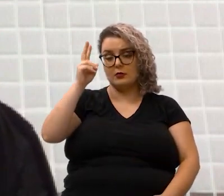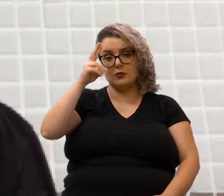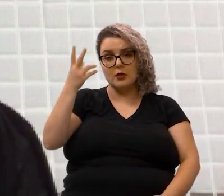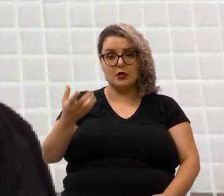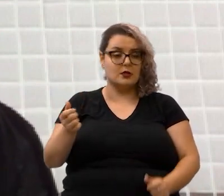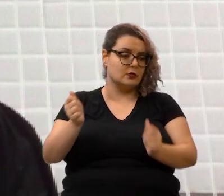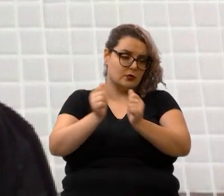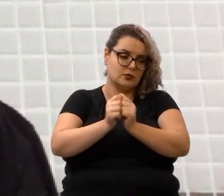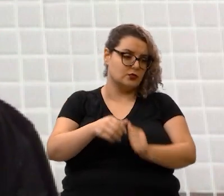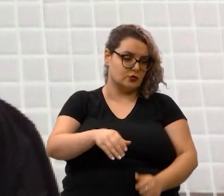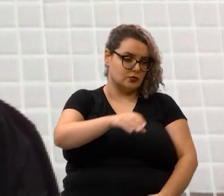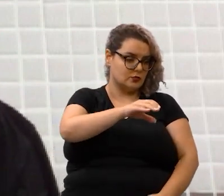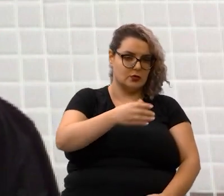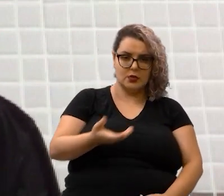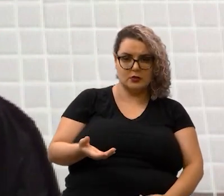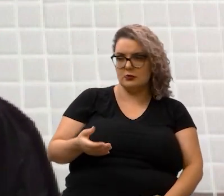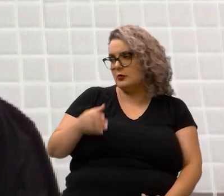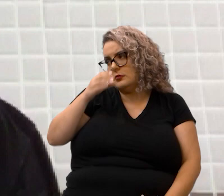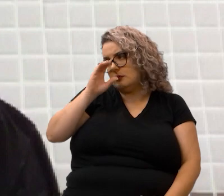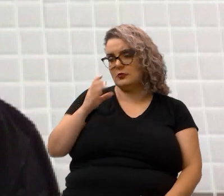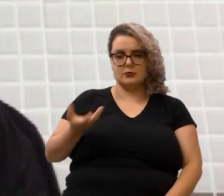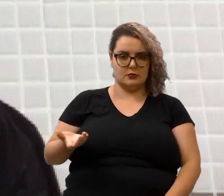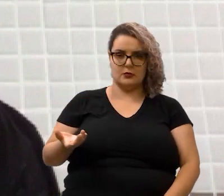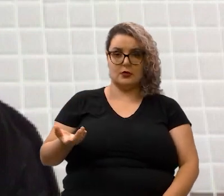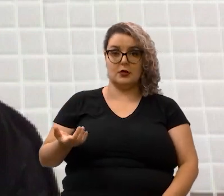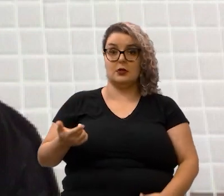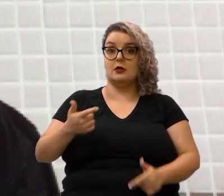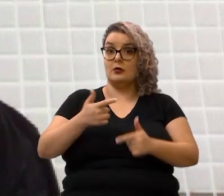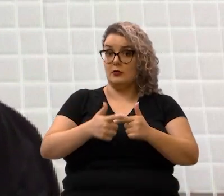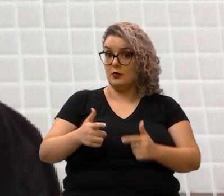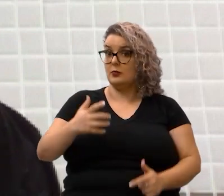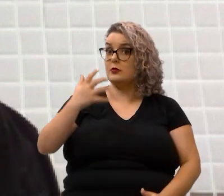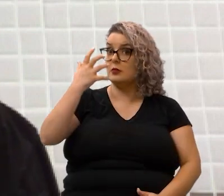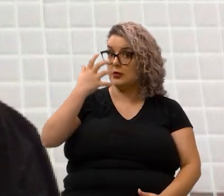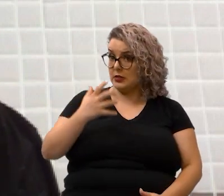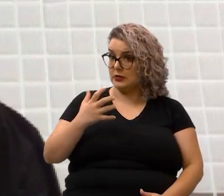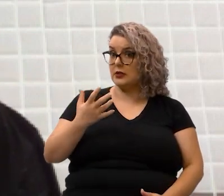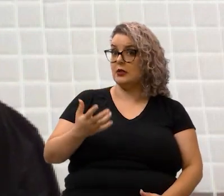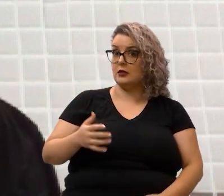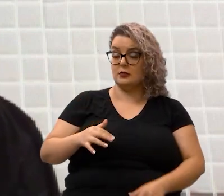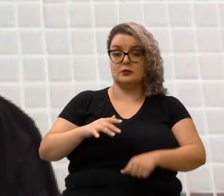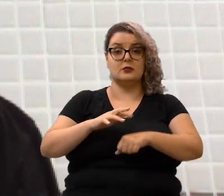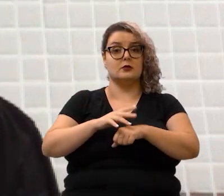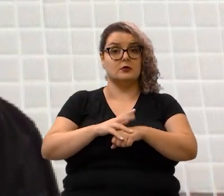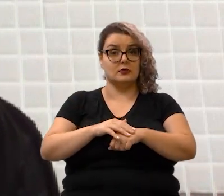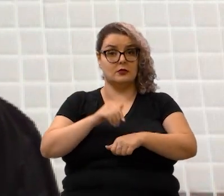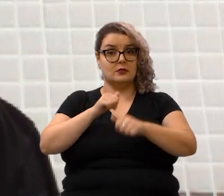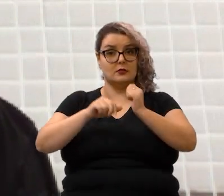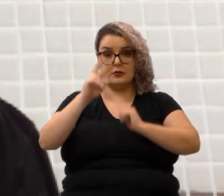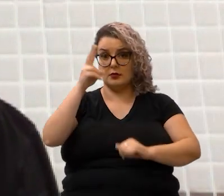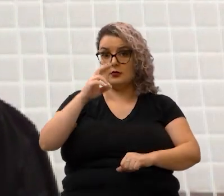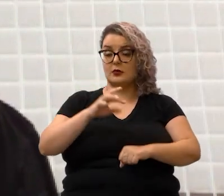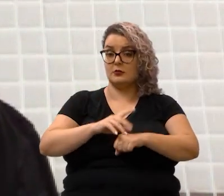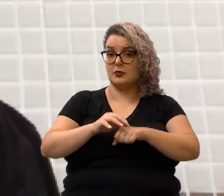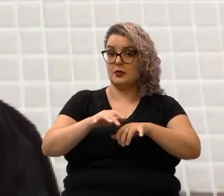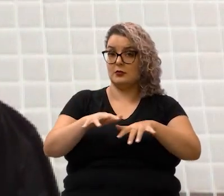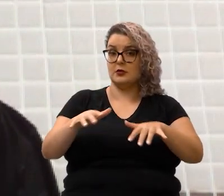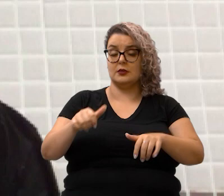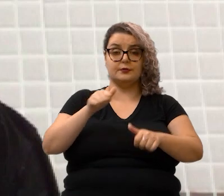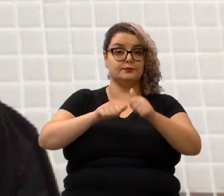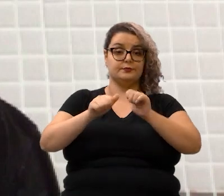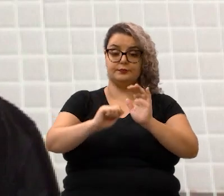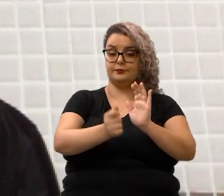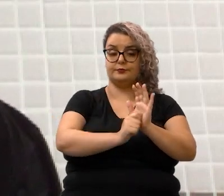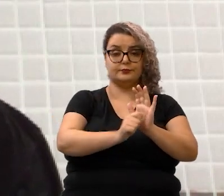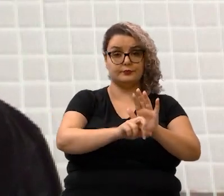beber aos 8 anos de idade, né? Então, isso é um problema muito sério. O alcoolismo é uma doença epidêmica, você tem aí consumo